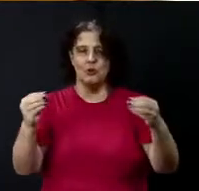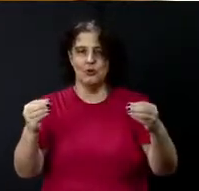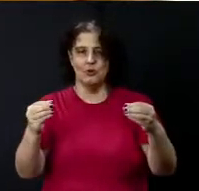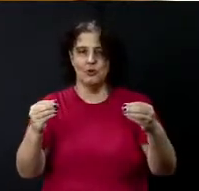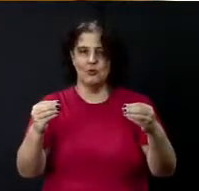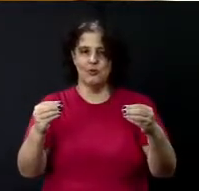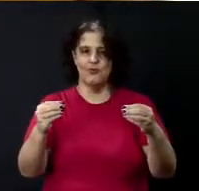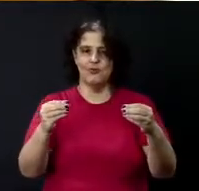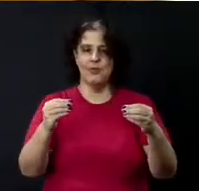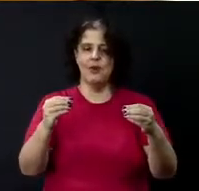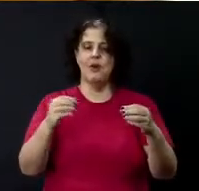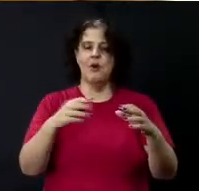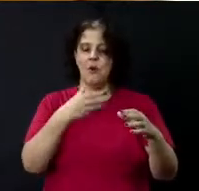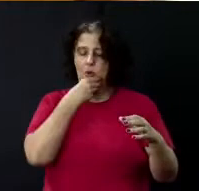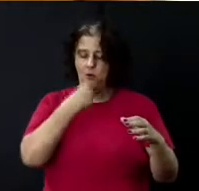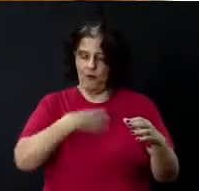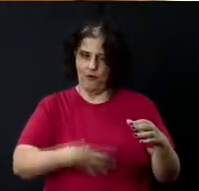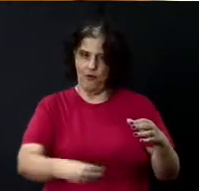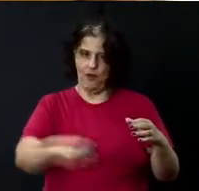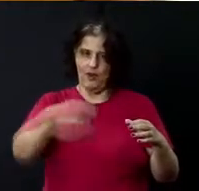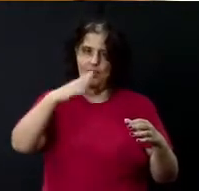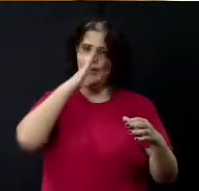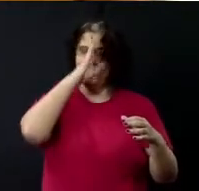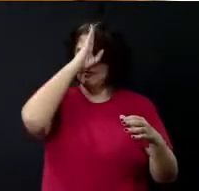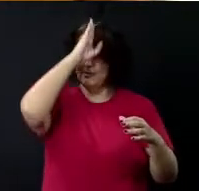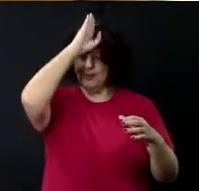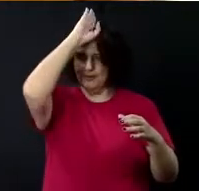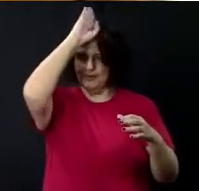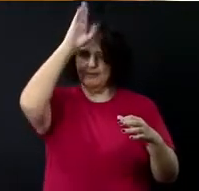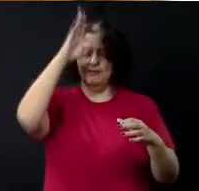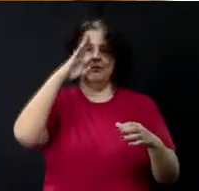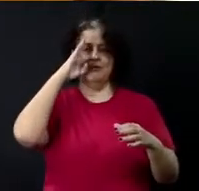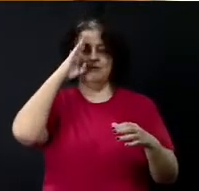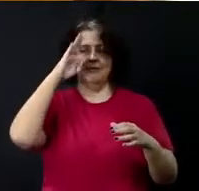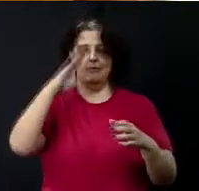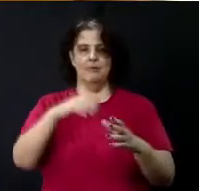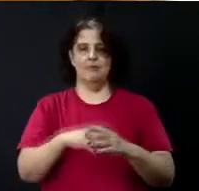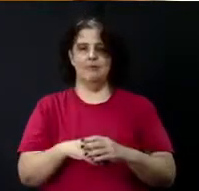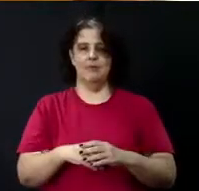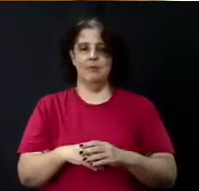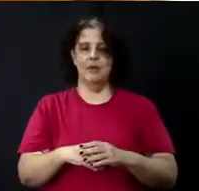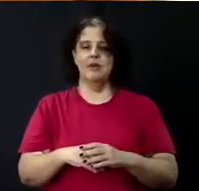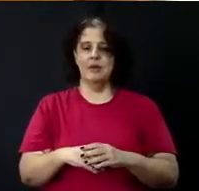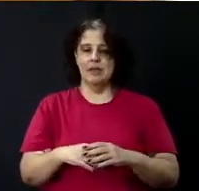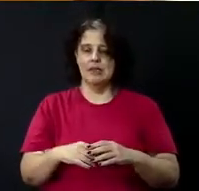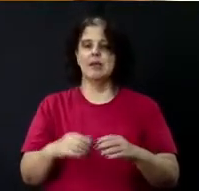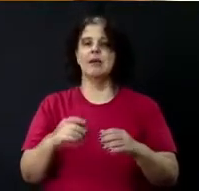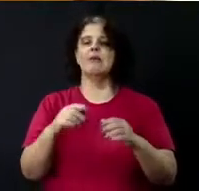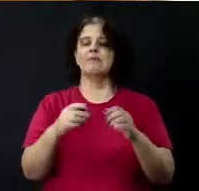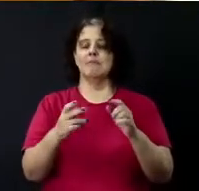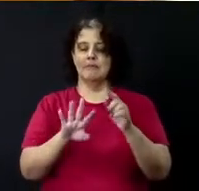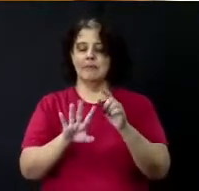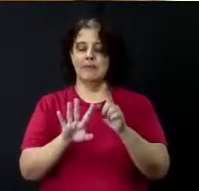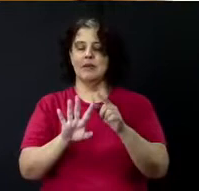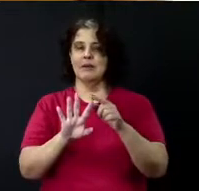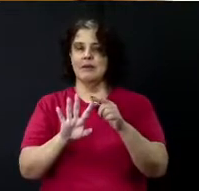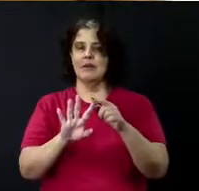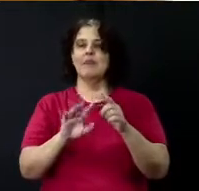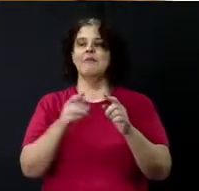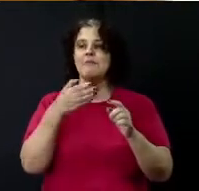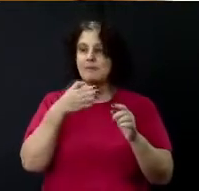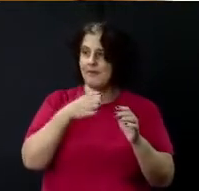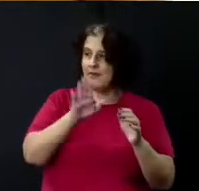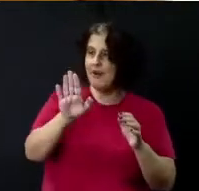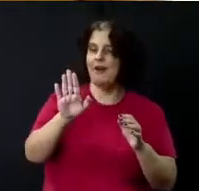rei, e a cura daquele jovem foi pela fé. Jesus disse: